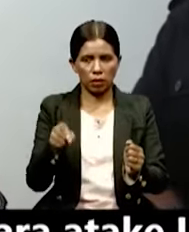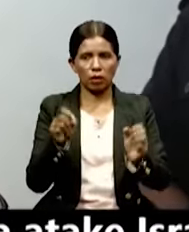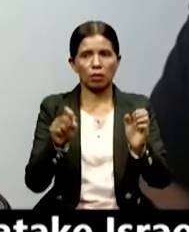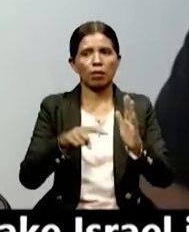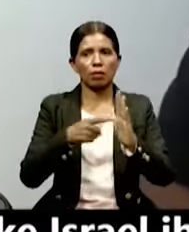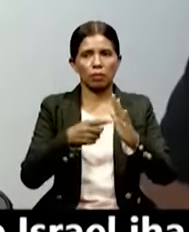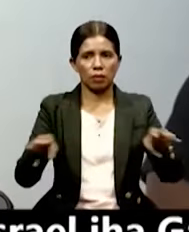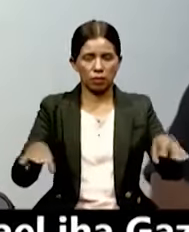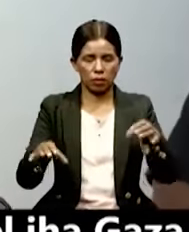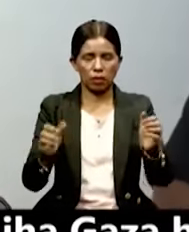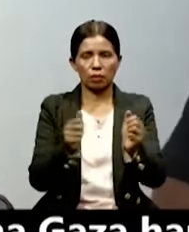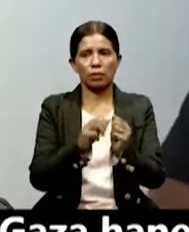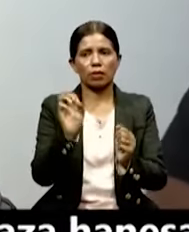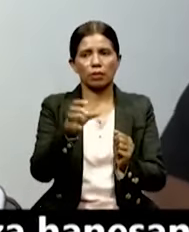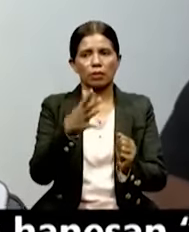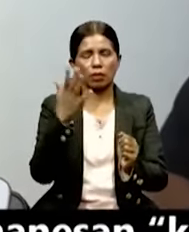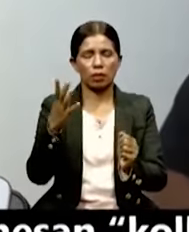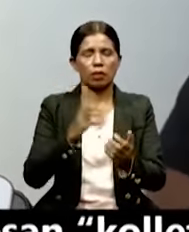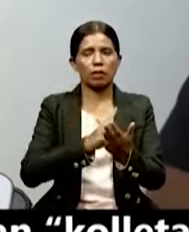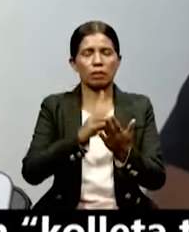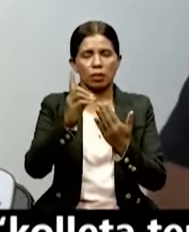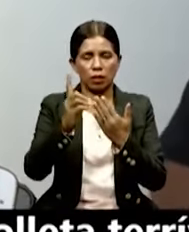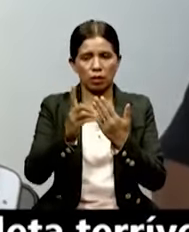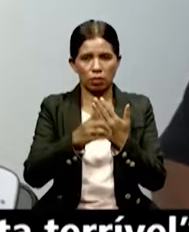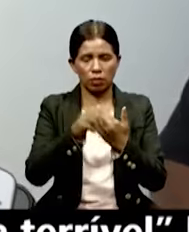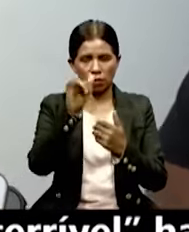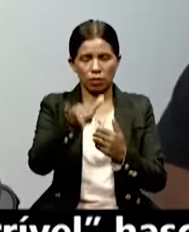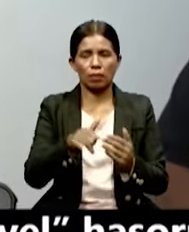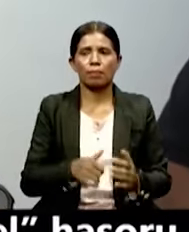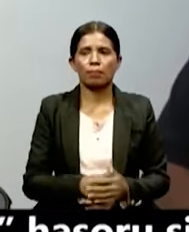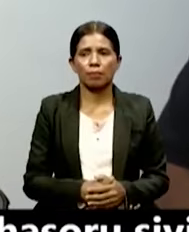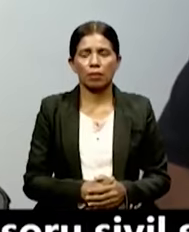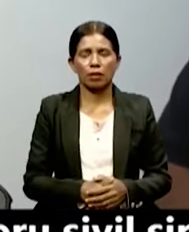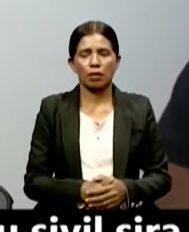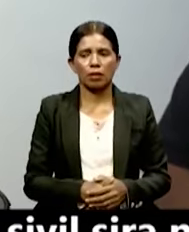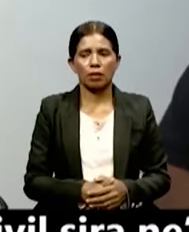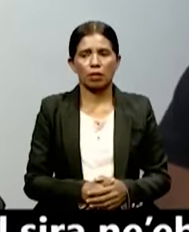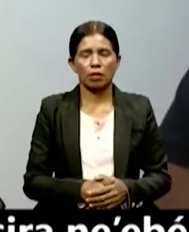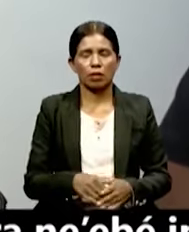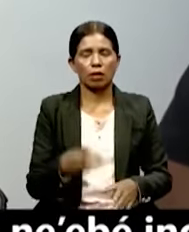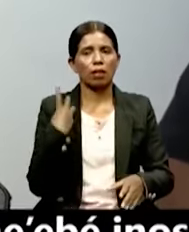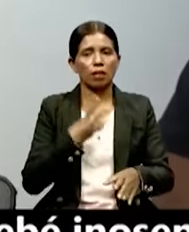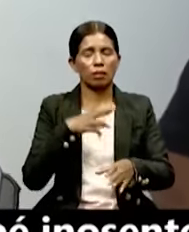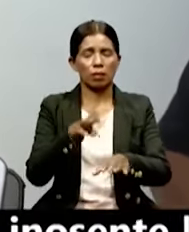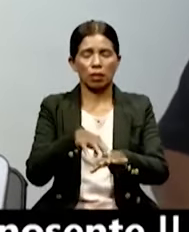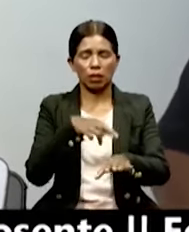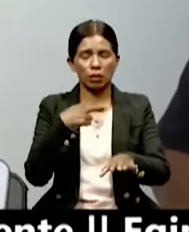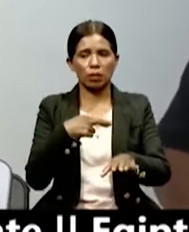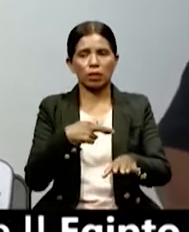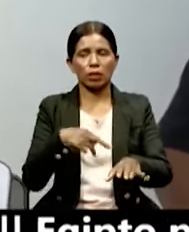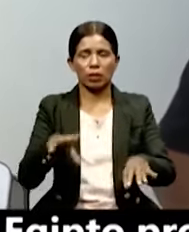o serviço de 15 de janeiro, semana 1. E depois, em total, recrutamento, em total, mesmo com o pessoal de